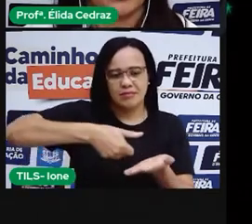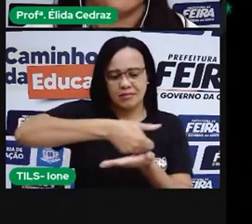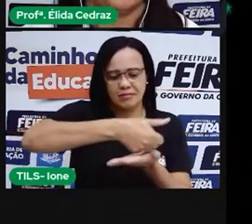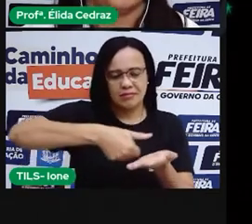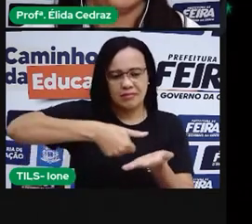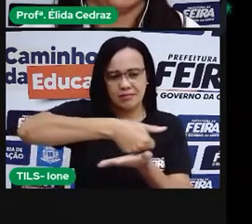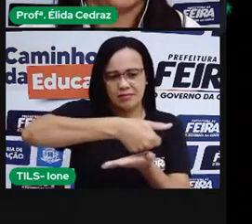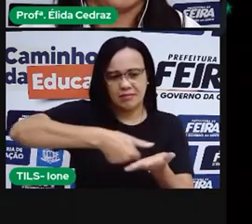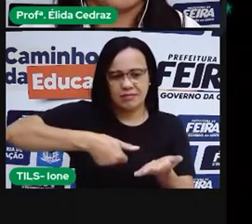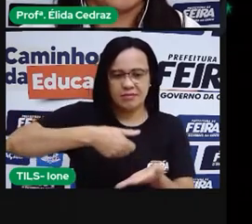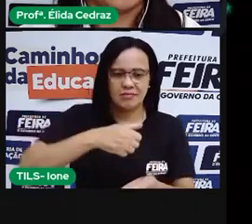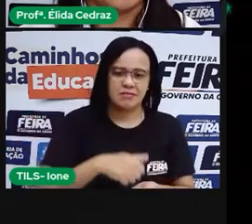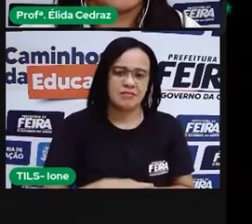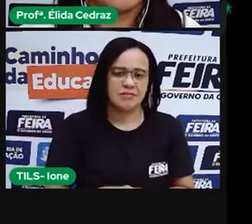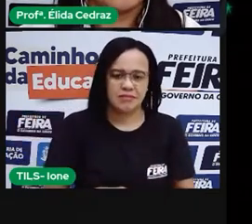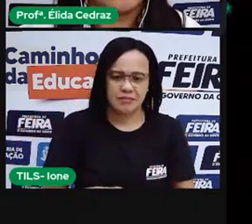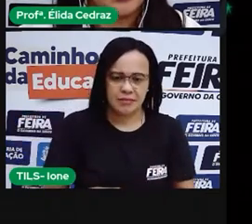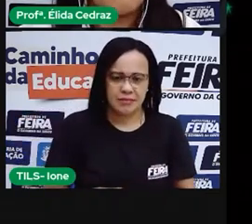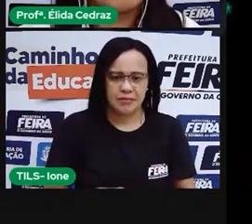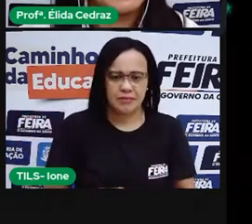Ferro.